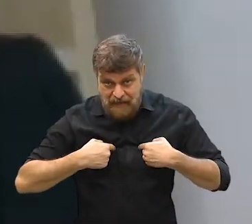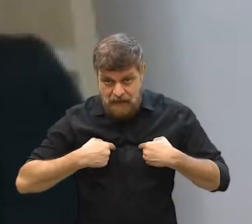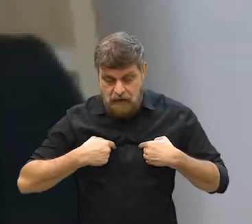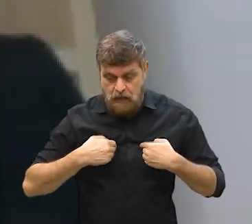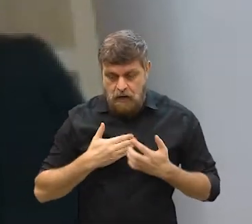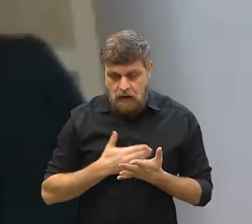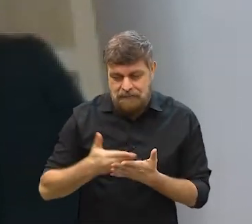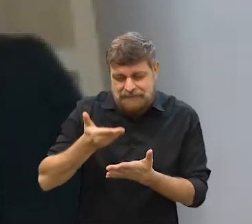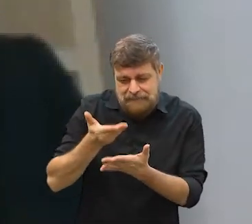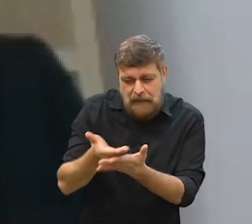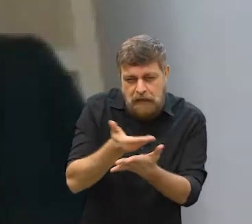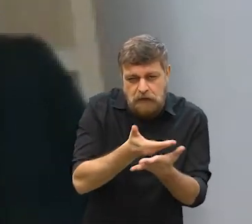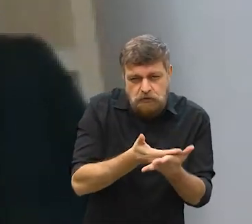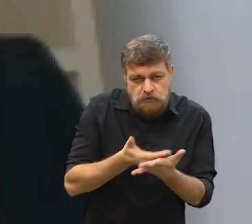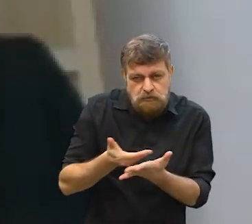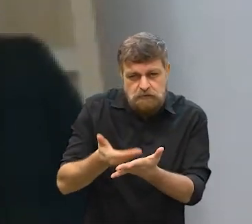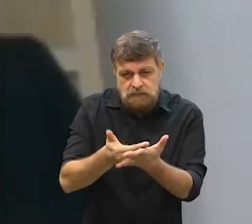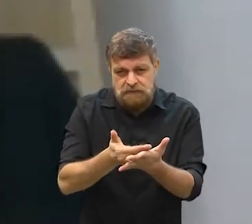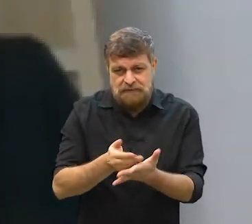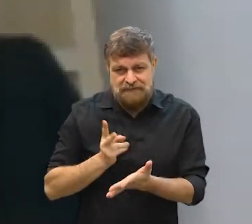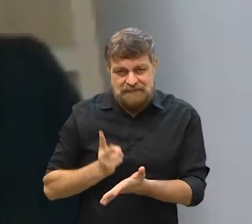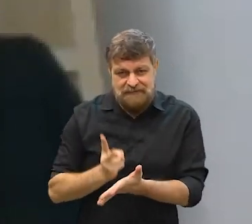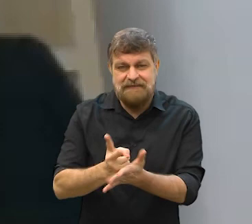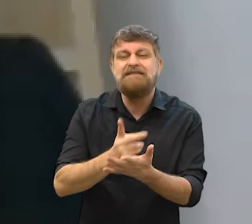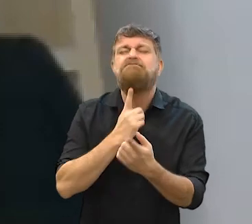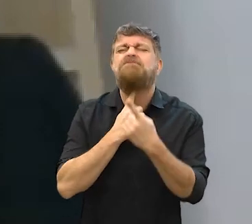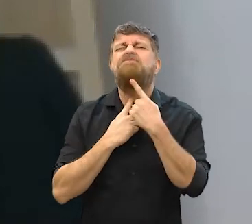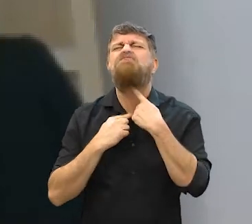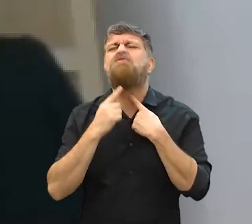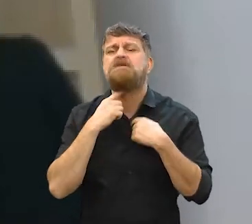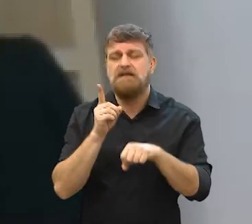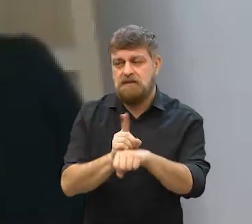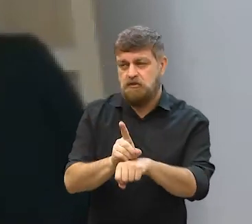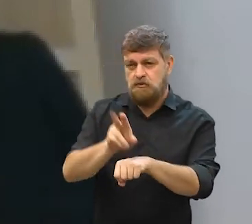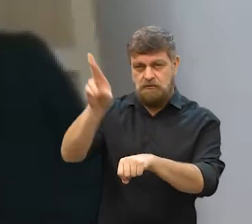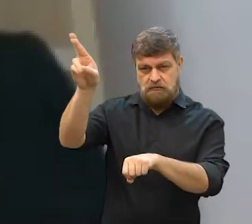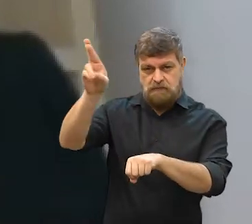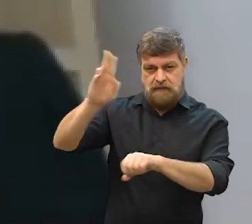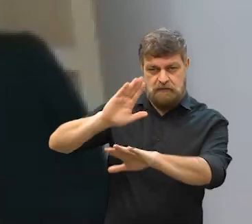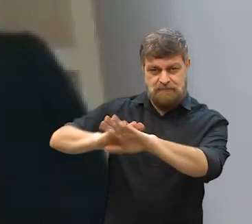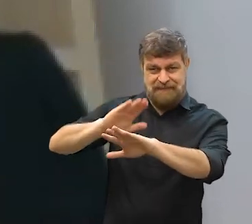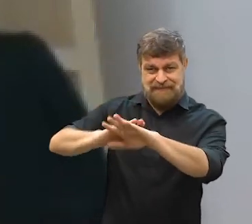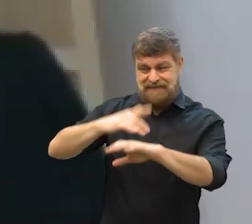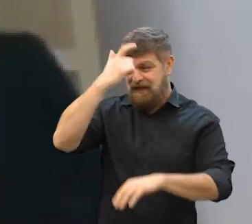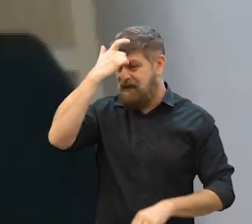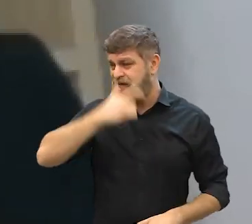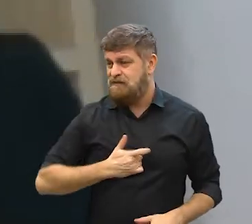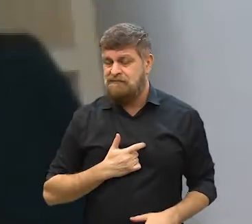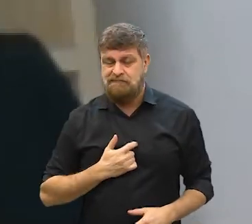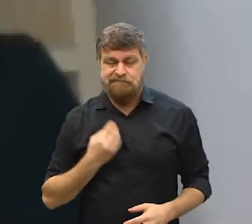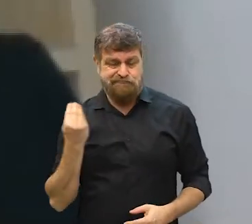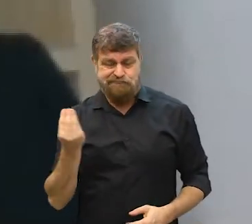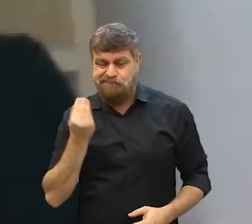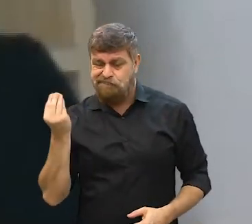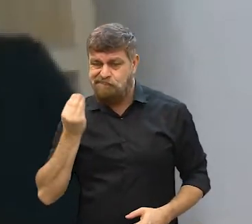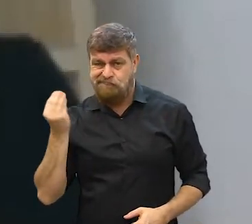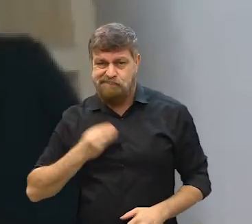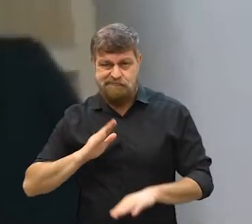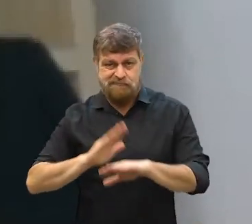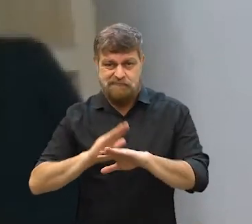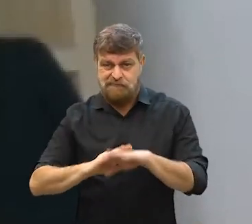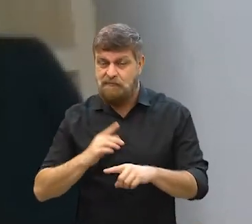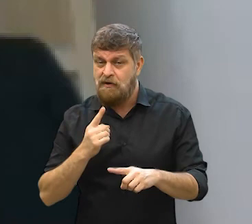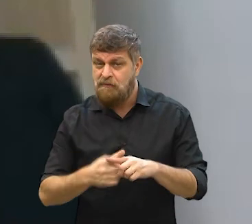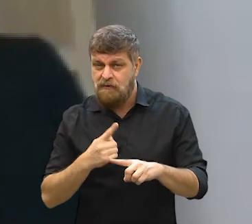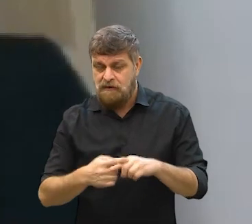comecei a estudar, eu sempre tive vontade de fazer doutorado, mas eu não tinha condições de fazer